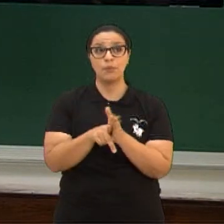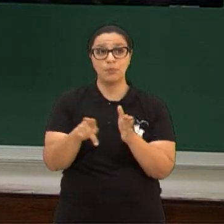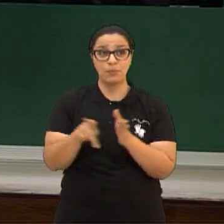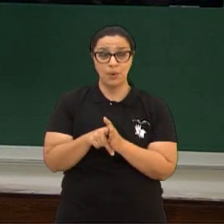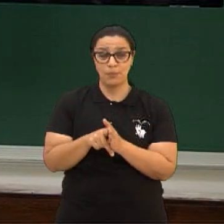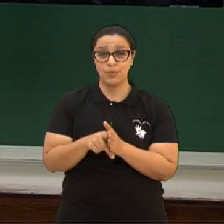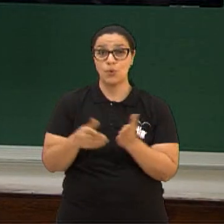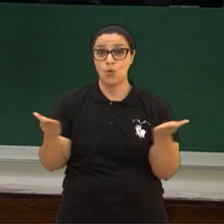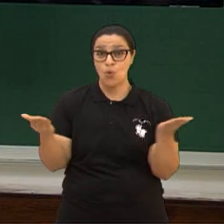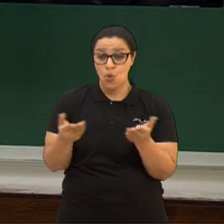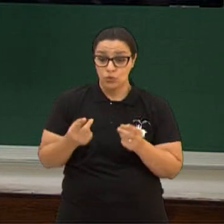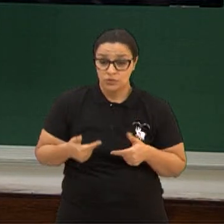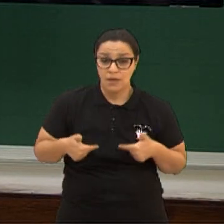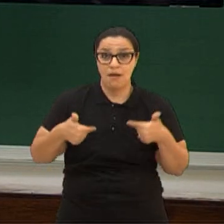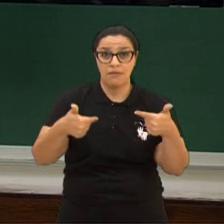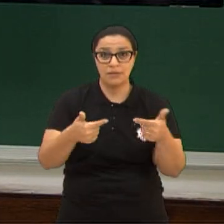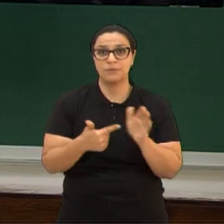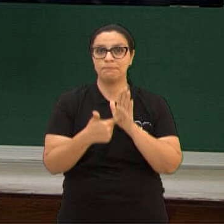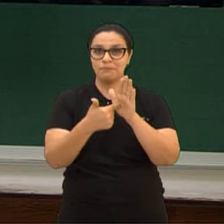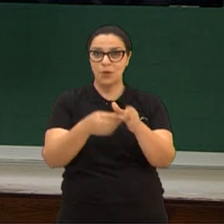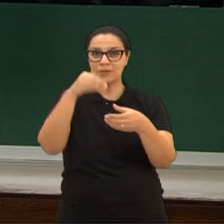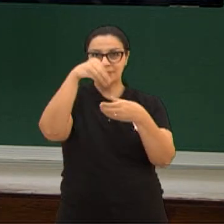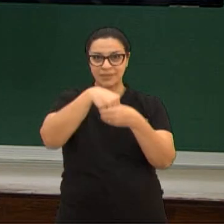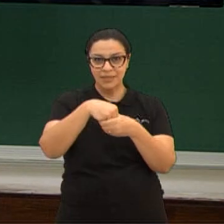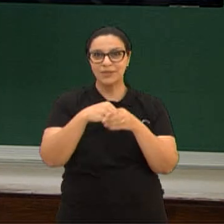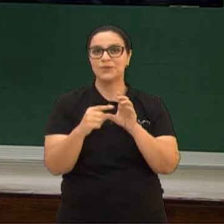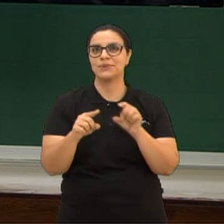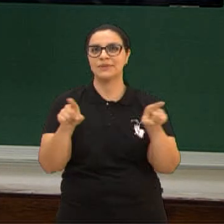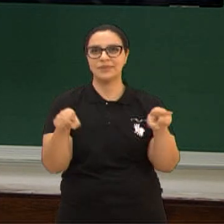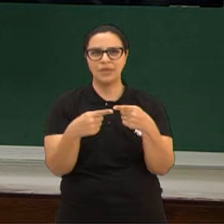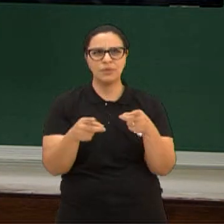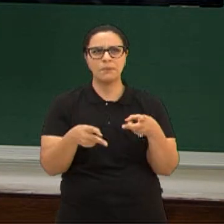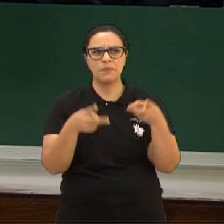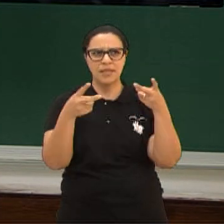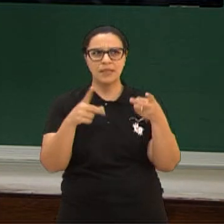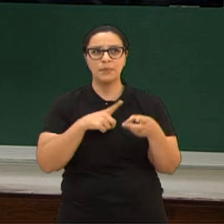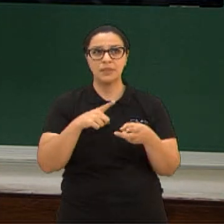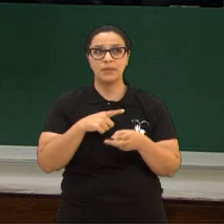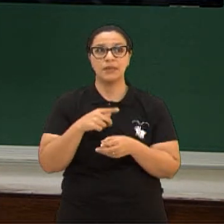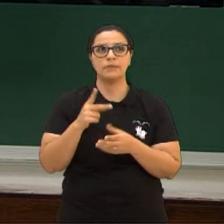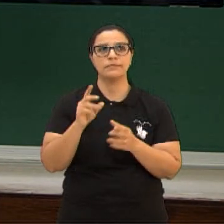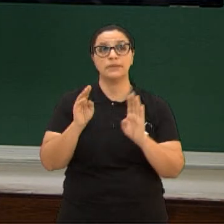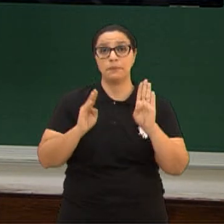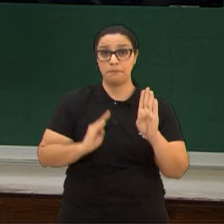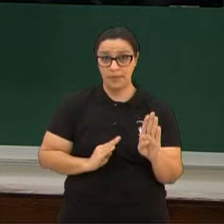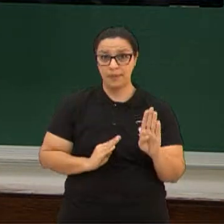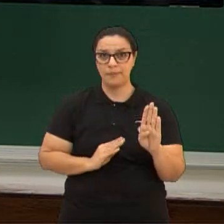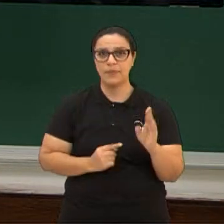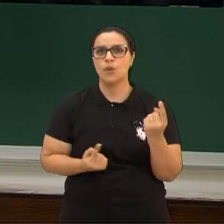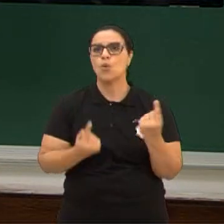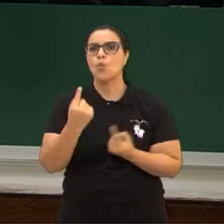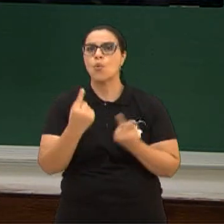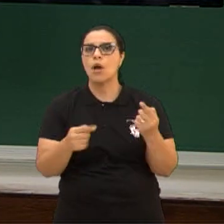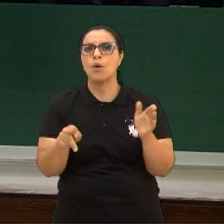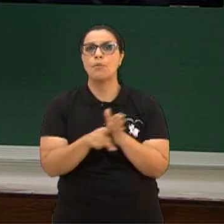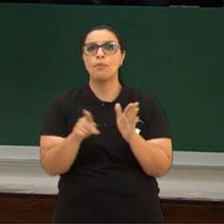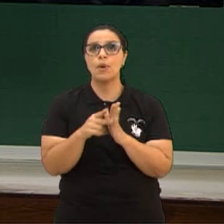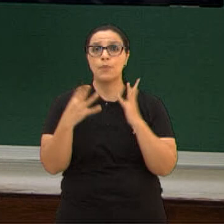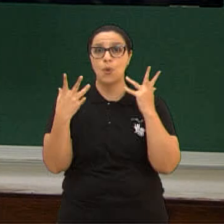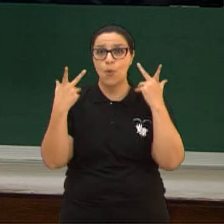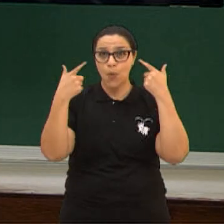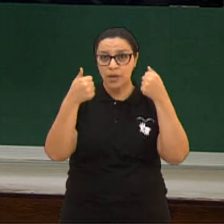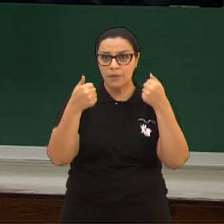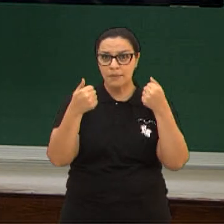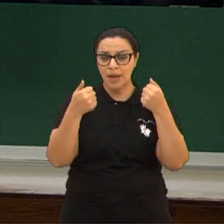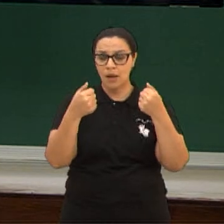present continuous aparecem na música? Observa lá. E B, com qual animal ele